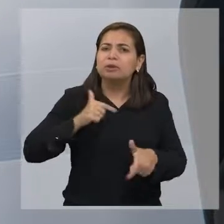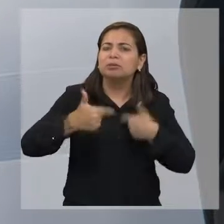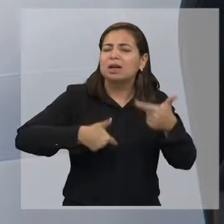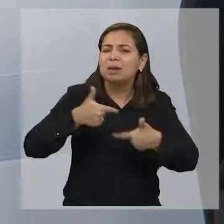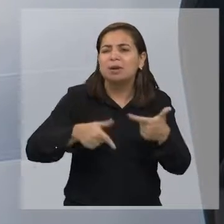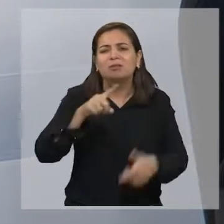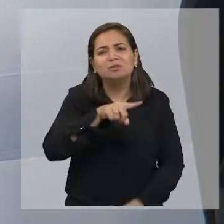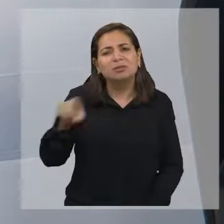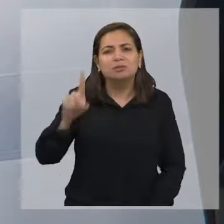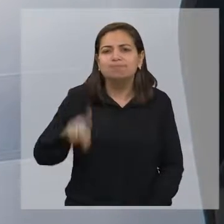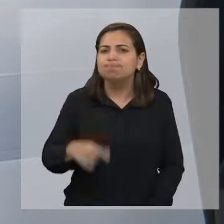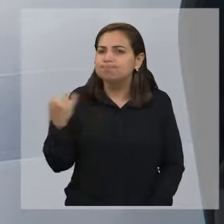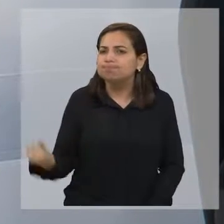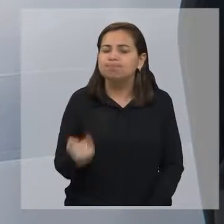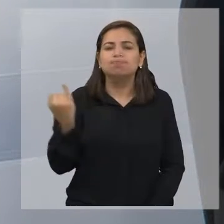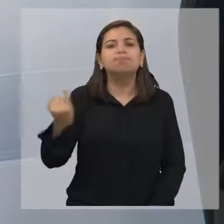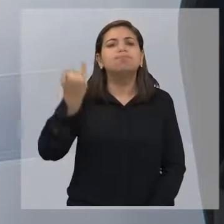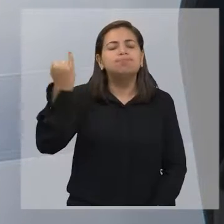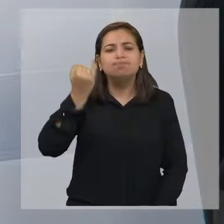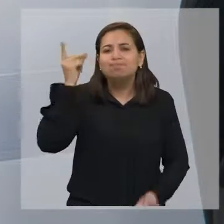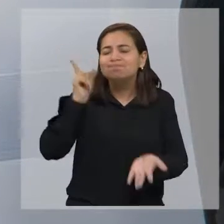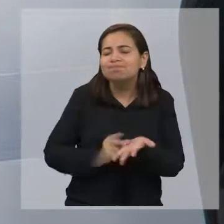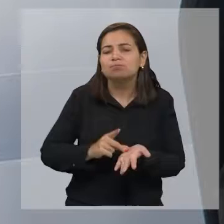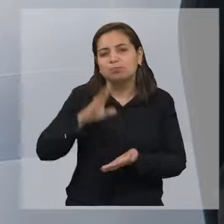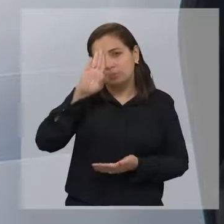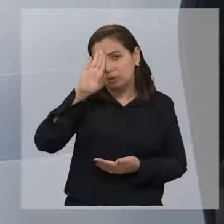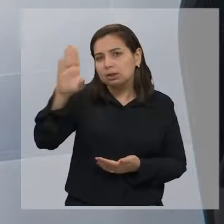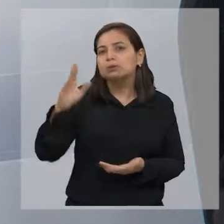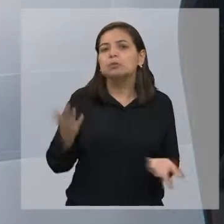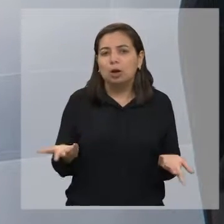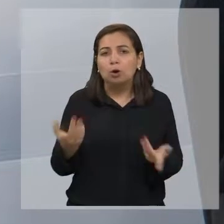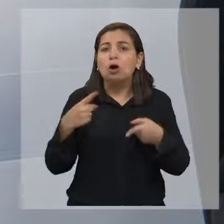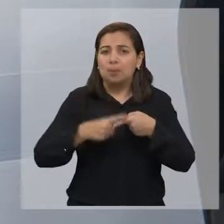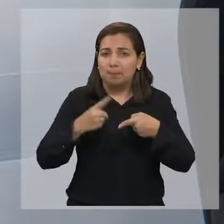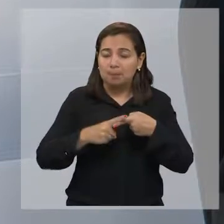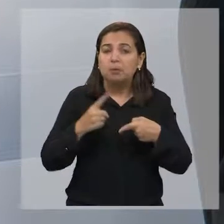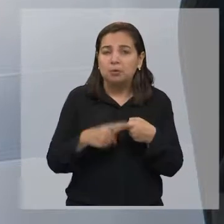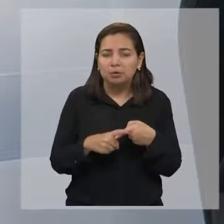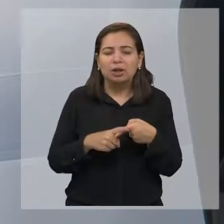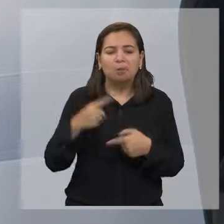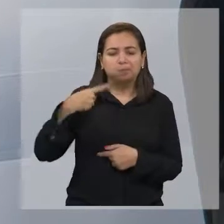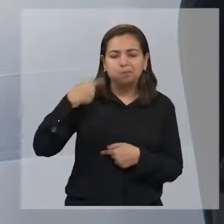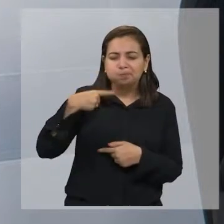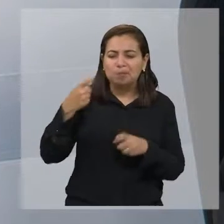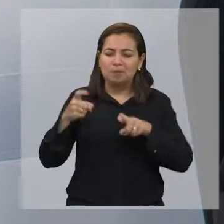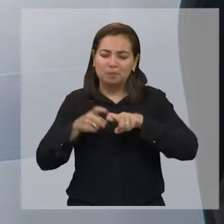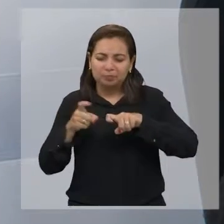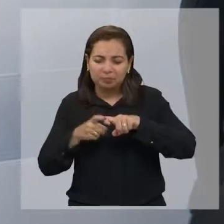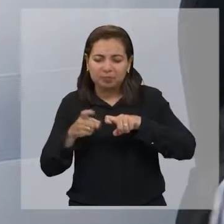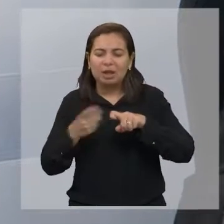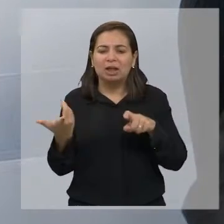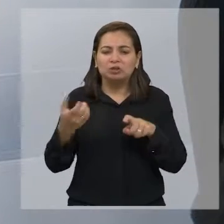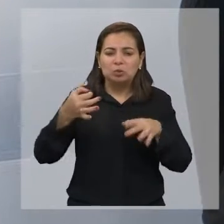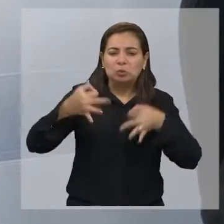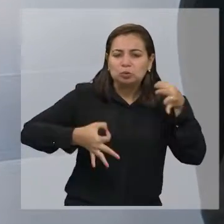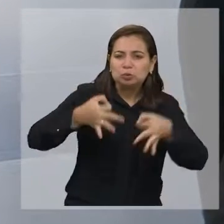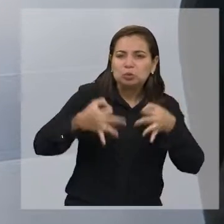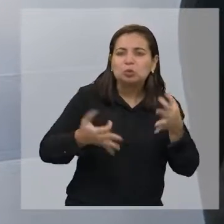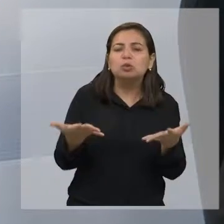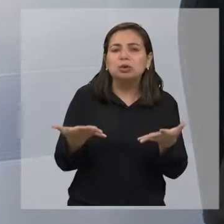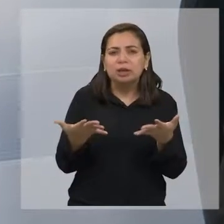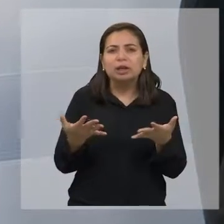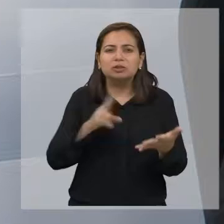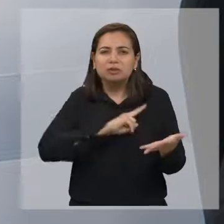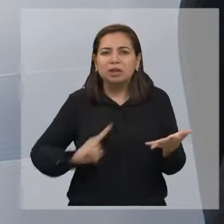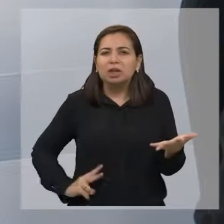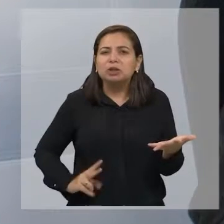vocês são essenciais, que vocês são fundamentais, porque, amigo, o advogado, o juiz, o médico, o vereador, na